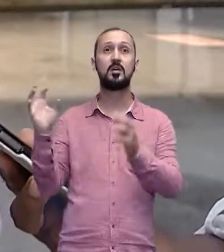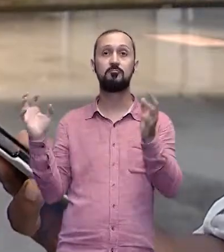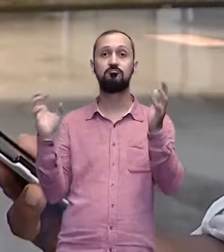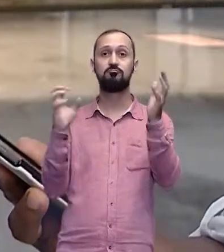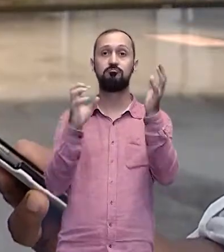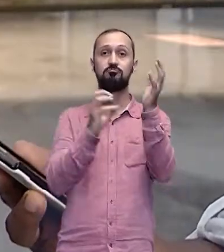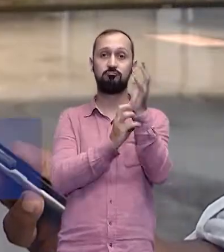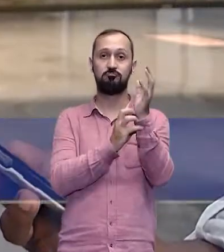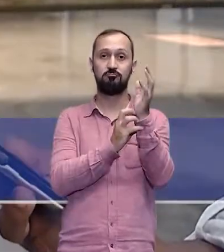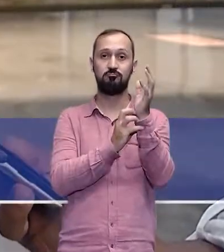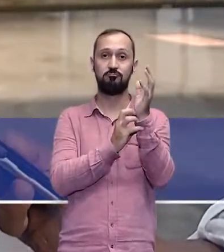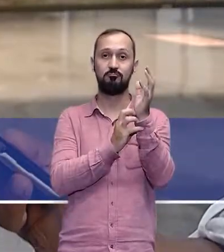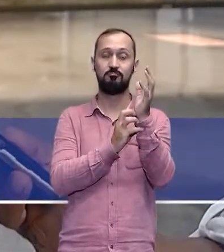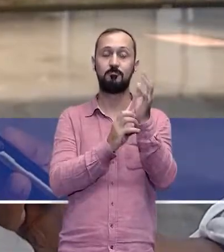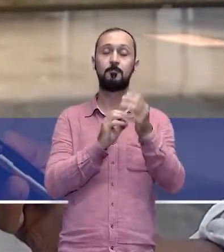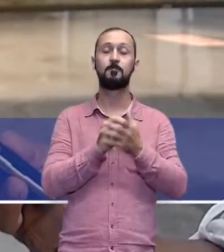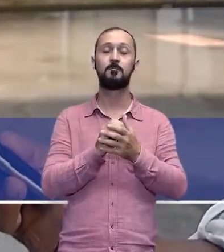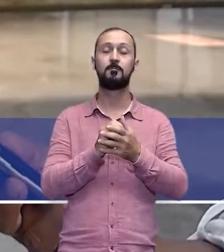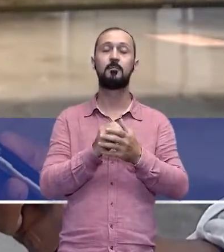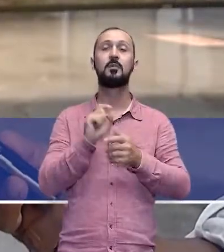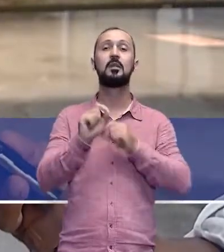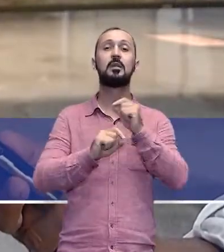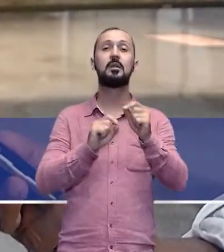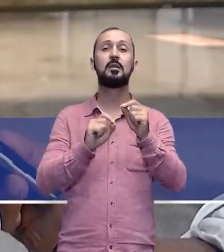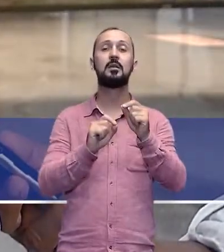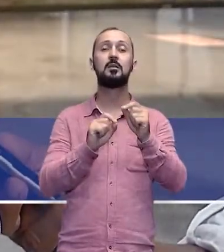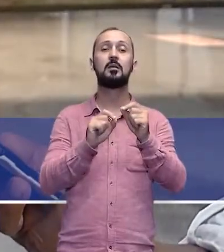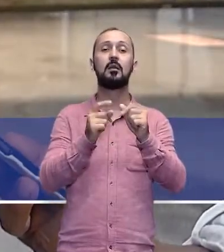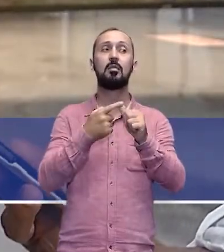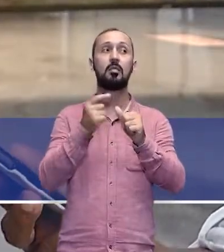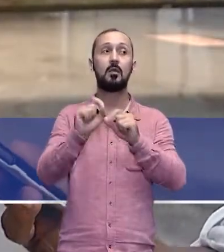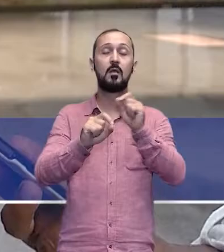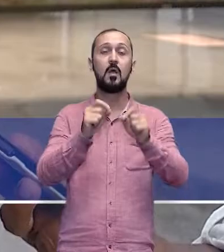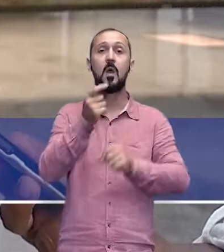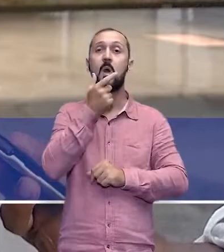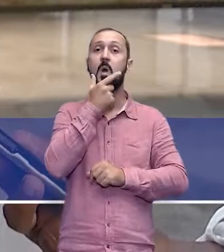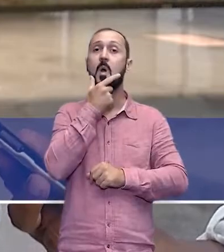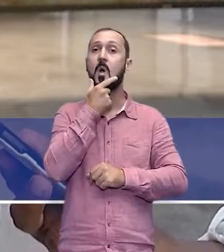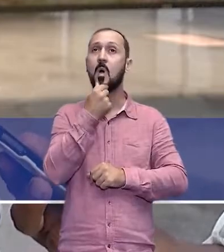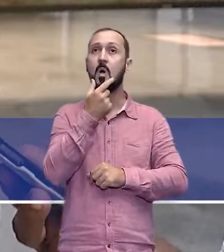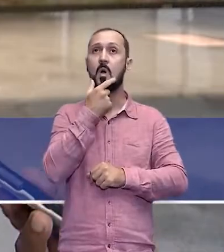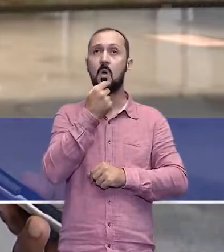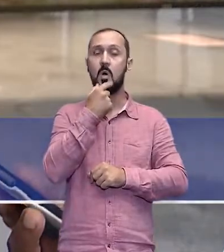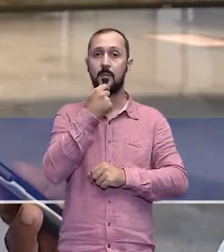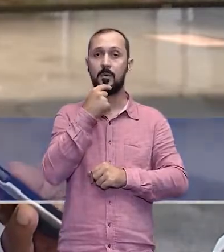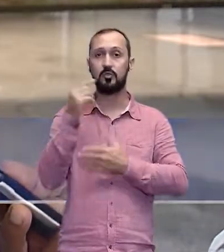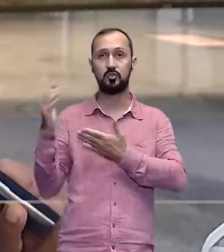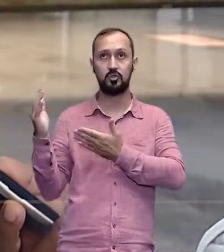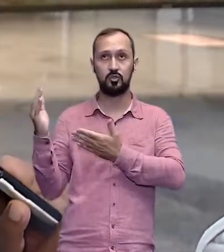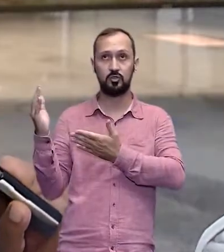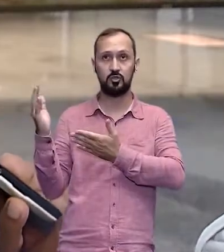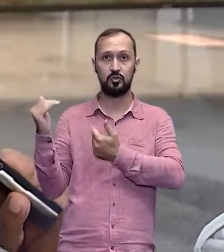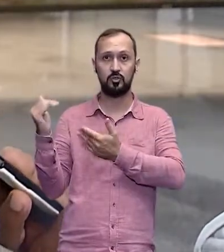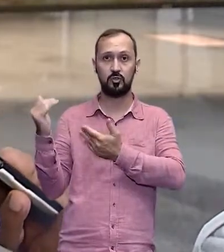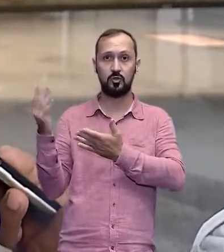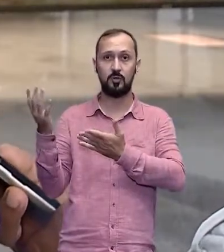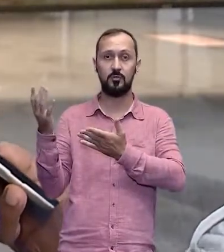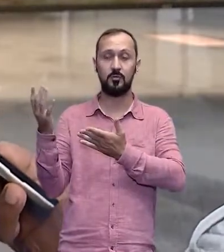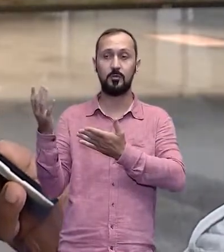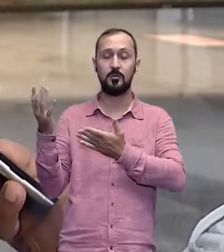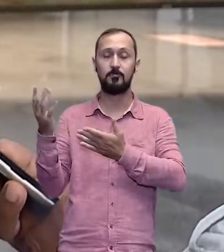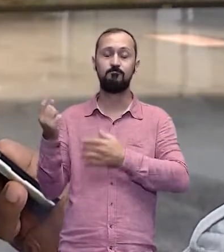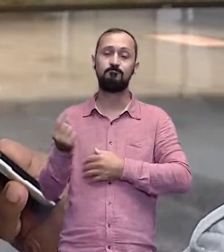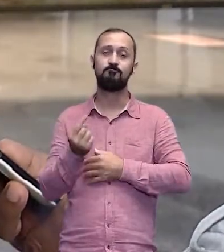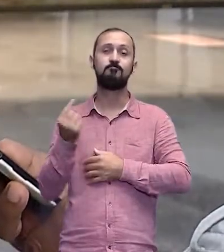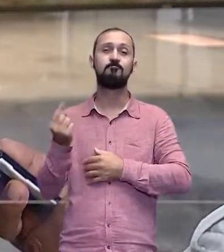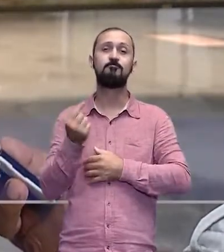caso suspeito que, infelizmente, o rapaz jovem,